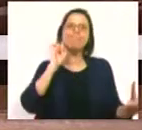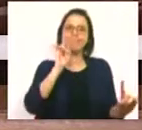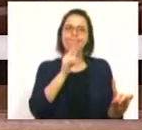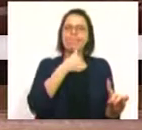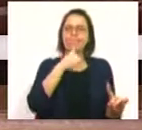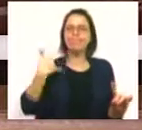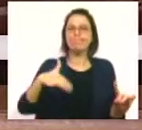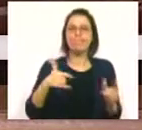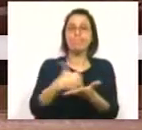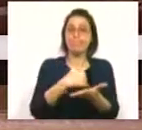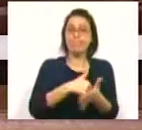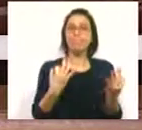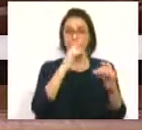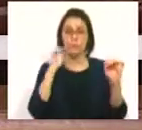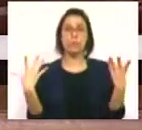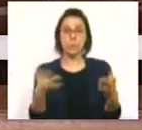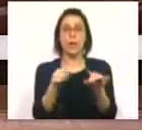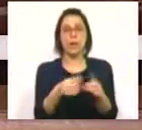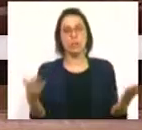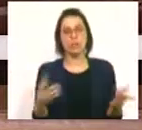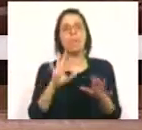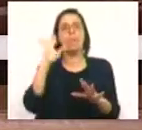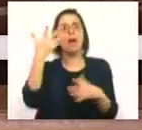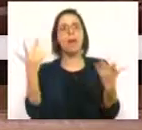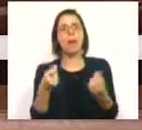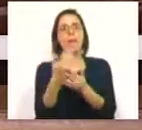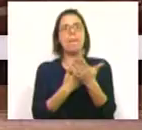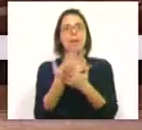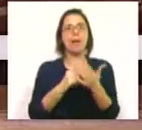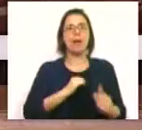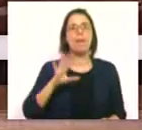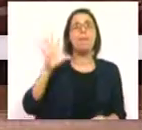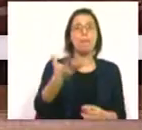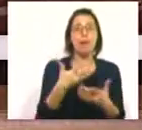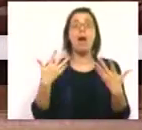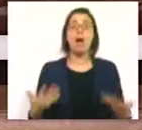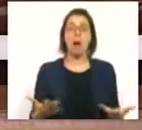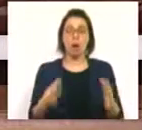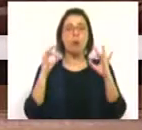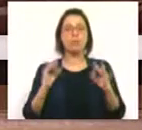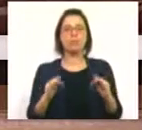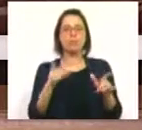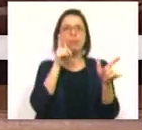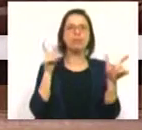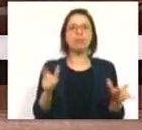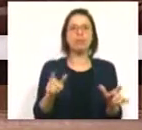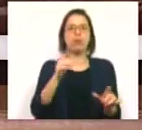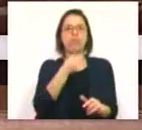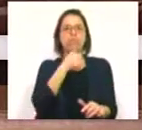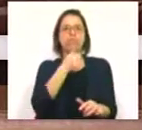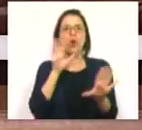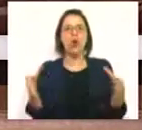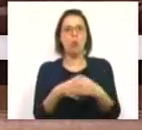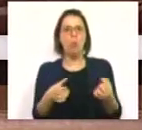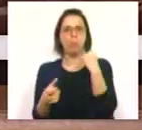importância decisiva na rentabilidade da floresta. Sucede que o mercado linhoso no nosso país encontra-se hoje absolutamente dominado pelos grandes